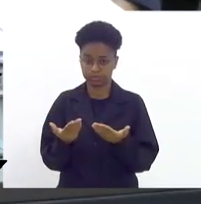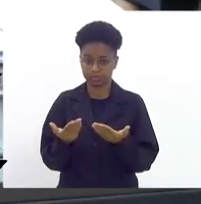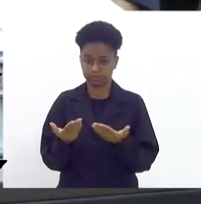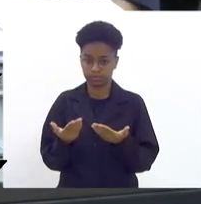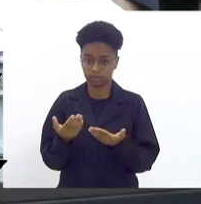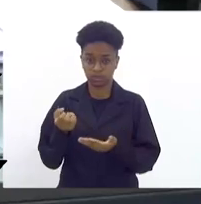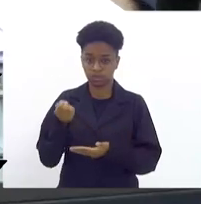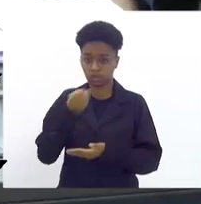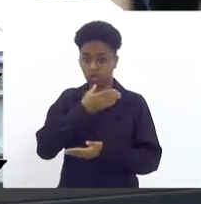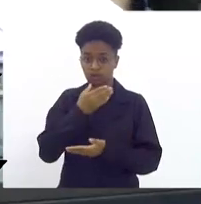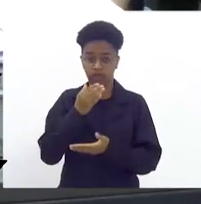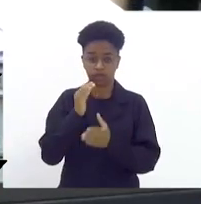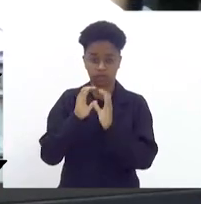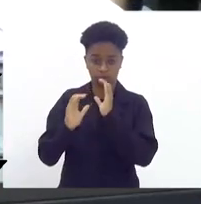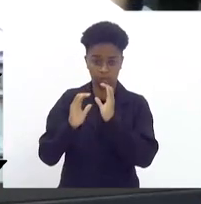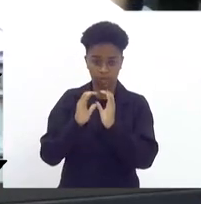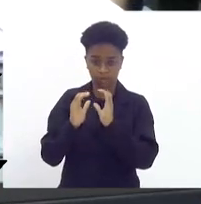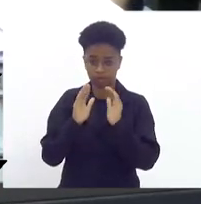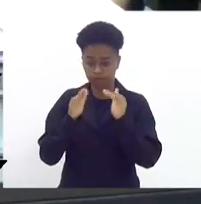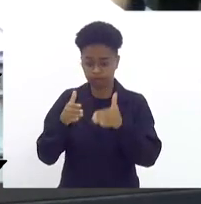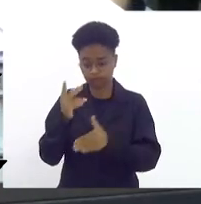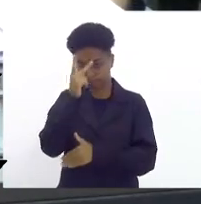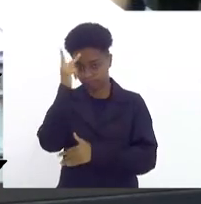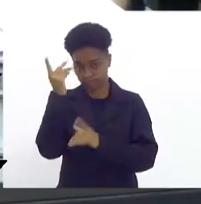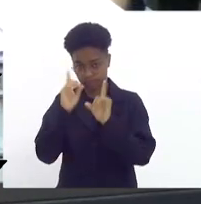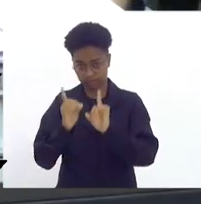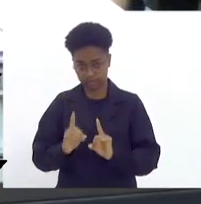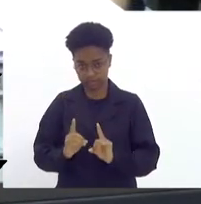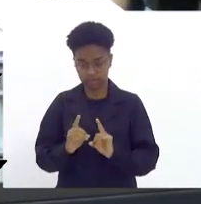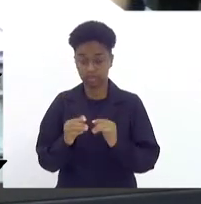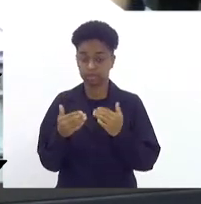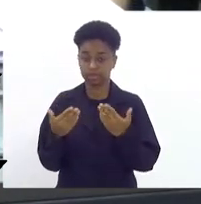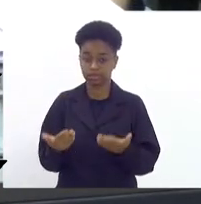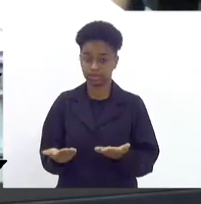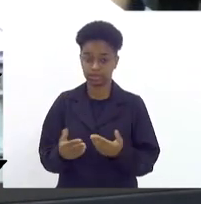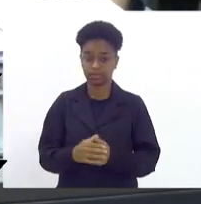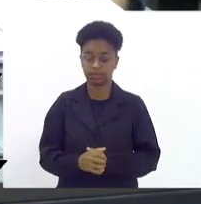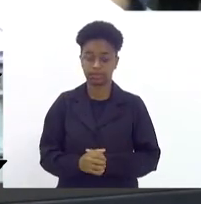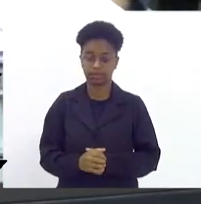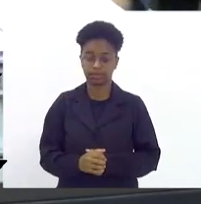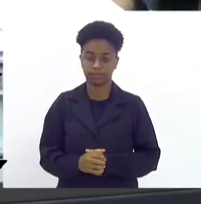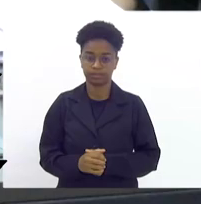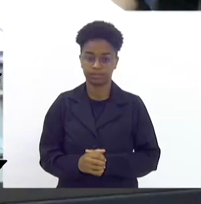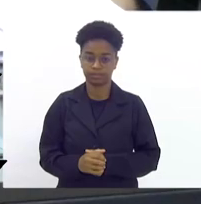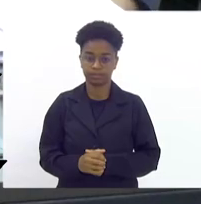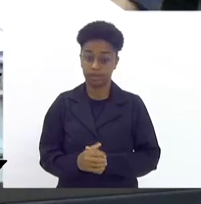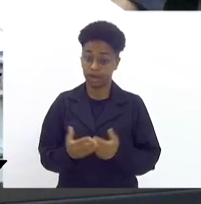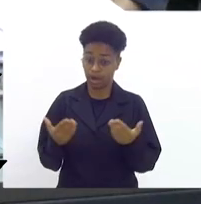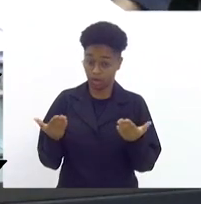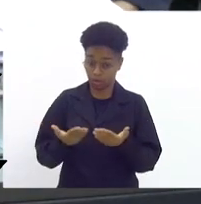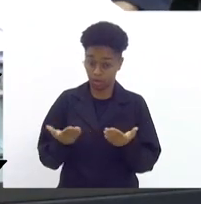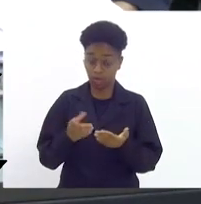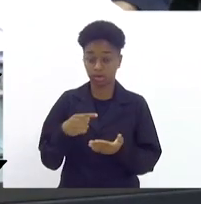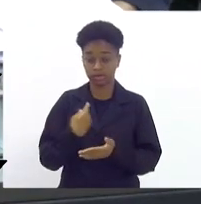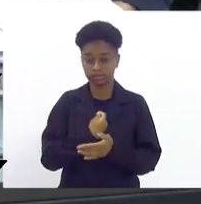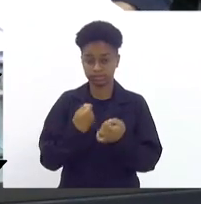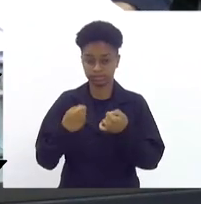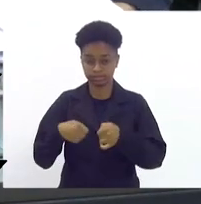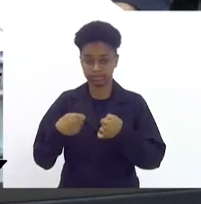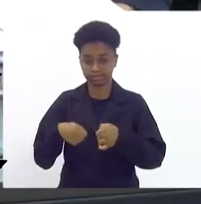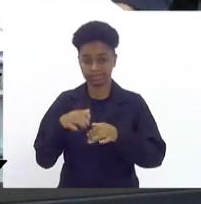os caminhos de comunicação para as pessoas com deficiência. Então, neste momento, há de se ter um